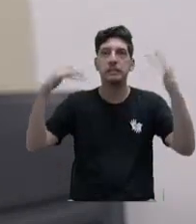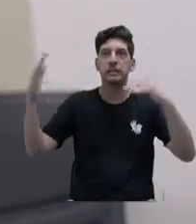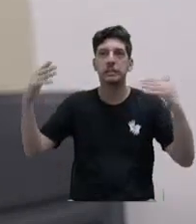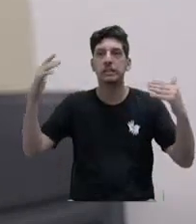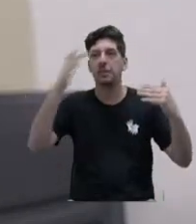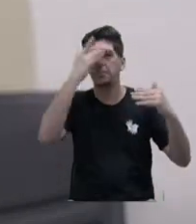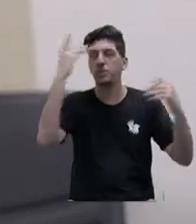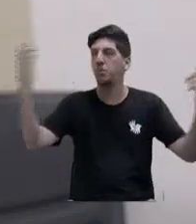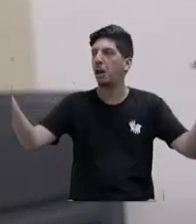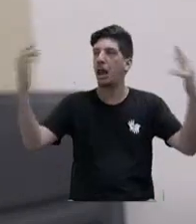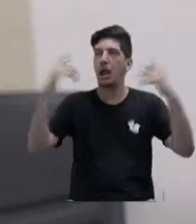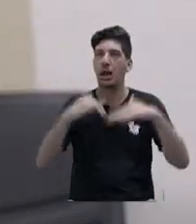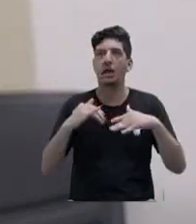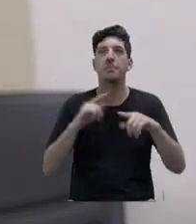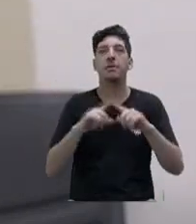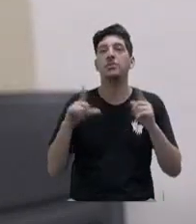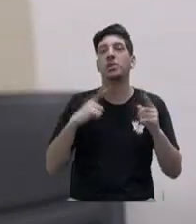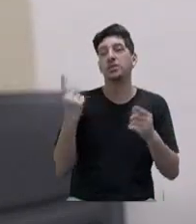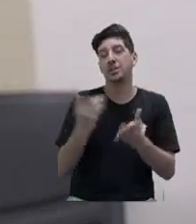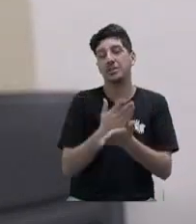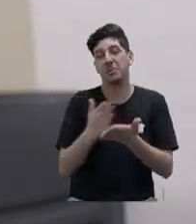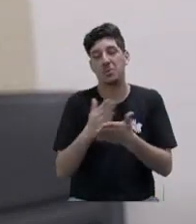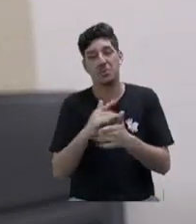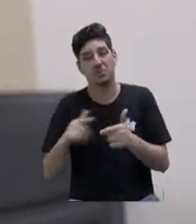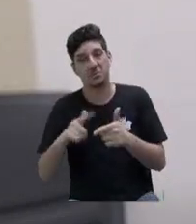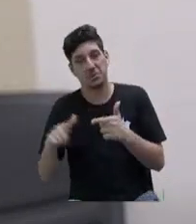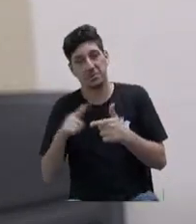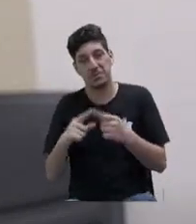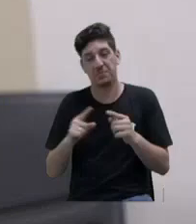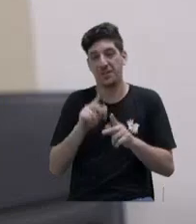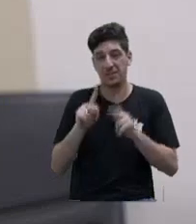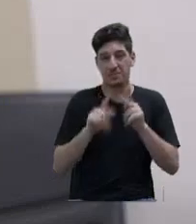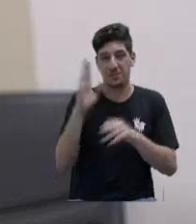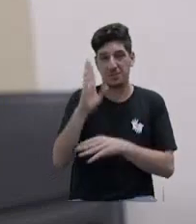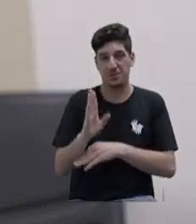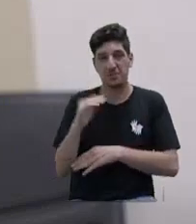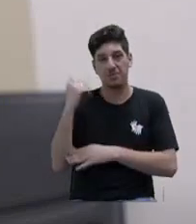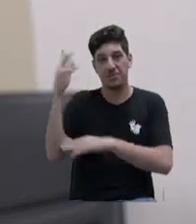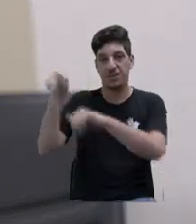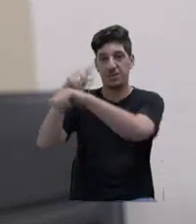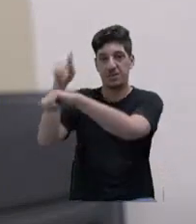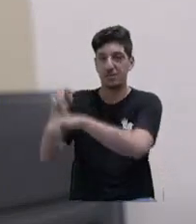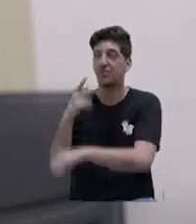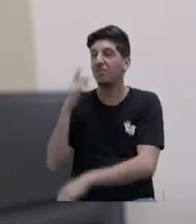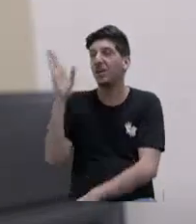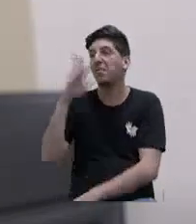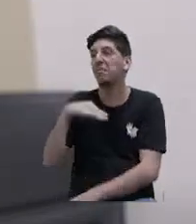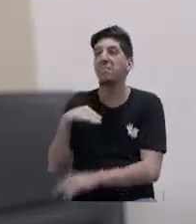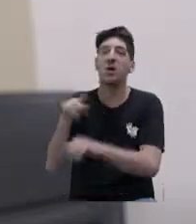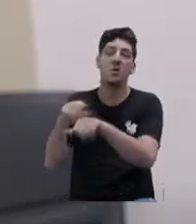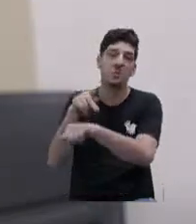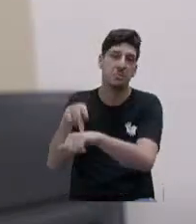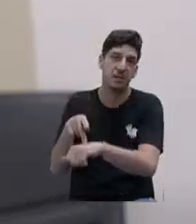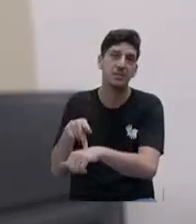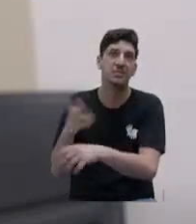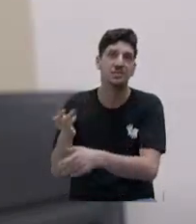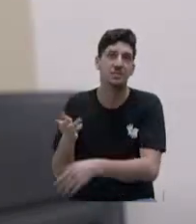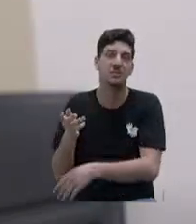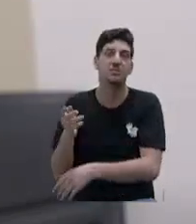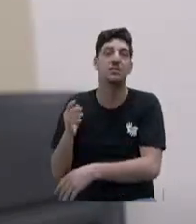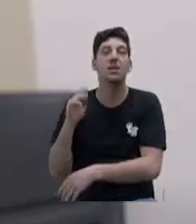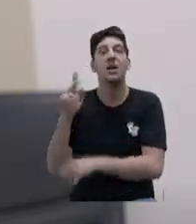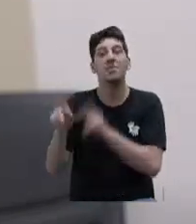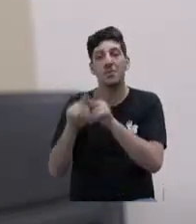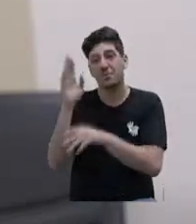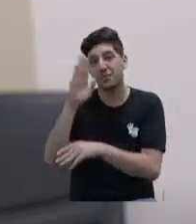isso não aconteça. O brasileiro, no exterior, tem mania de falar mal da sua terra. O brasileiro precisa de começar